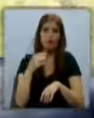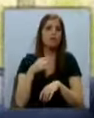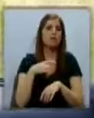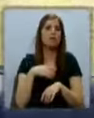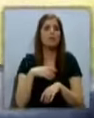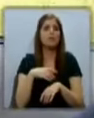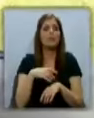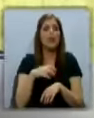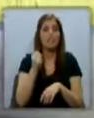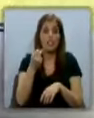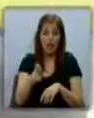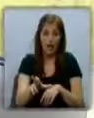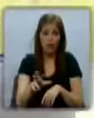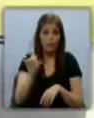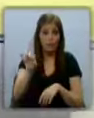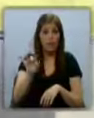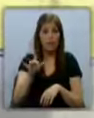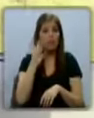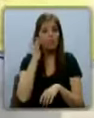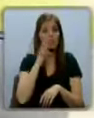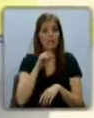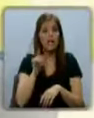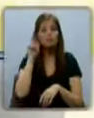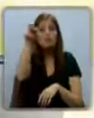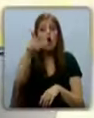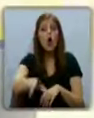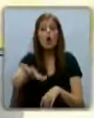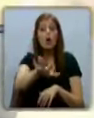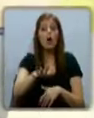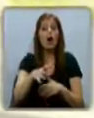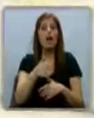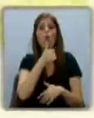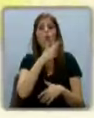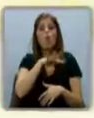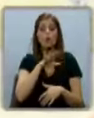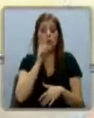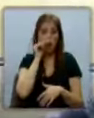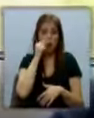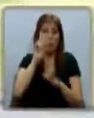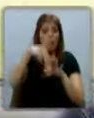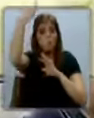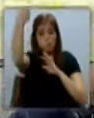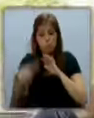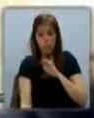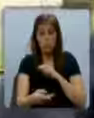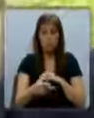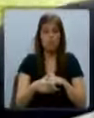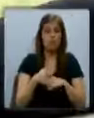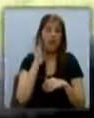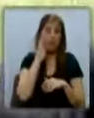vão em encontro ao suposto local onde o indivíduo caiu, para poupar